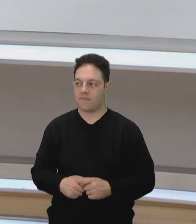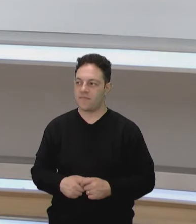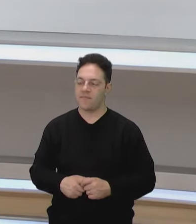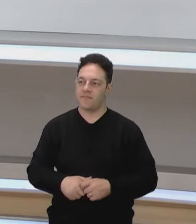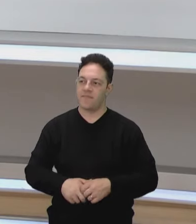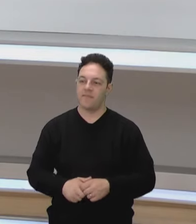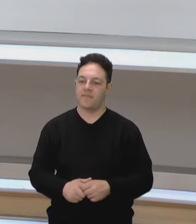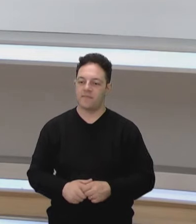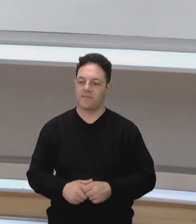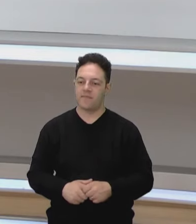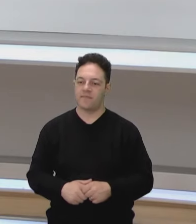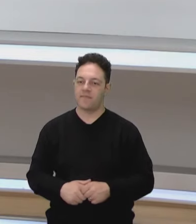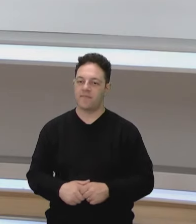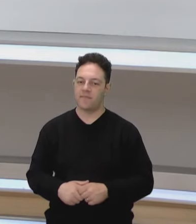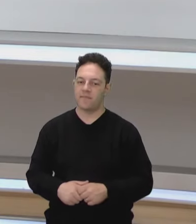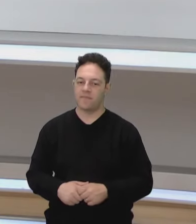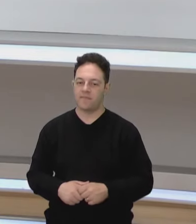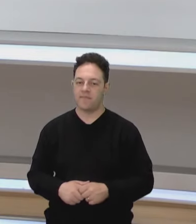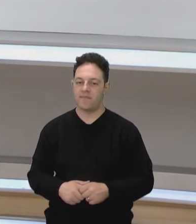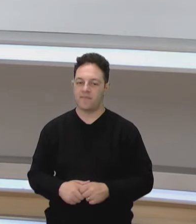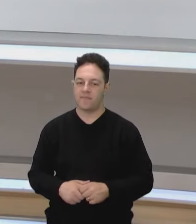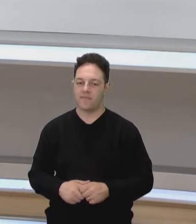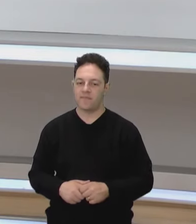E eles fizeram esse caminho aqui, ó.